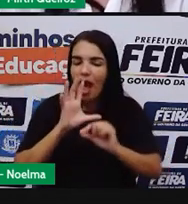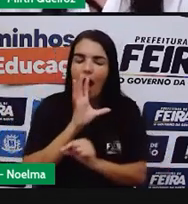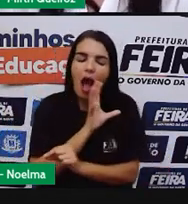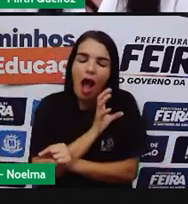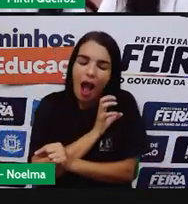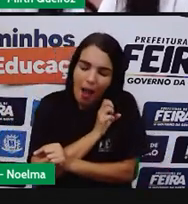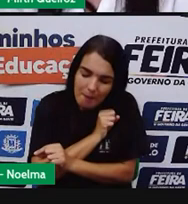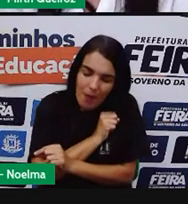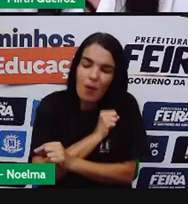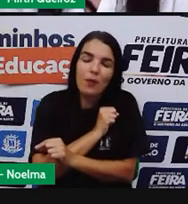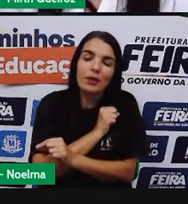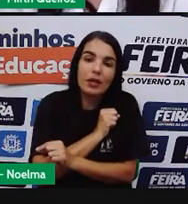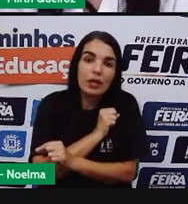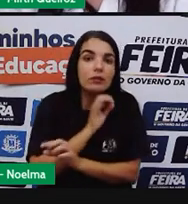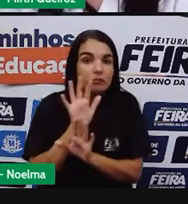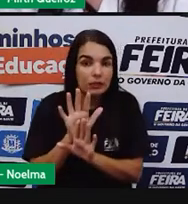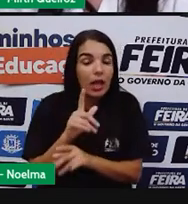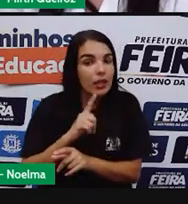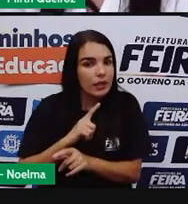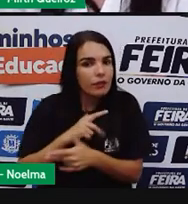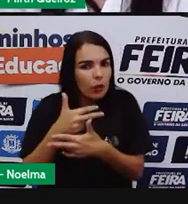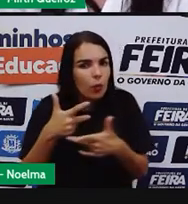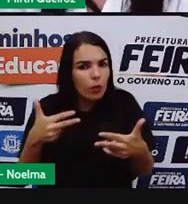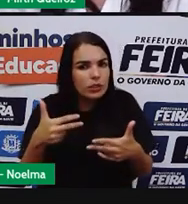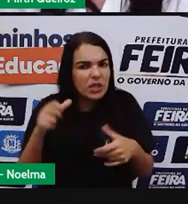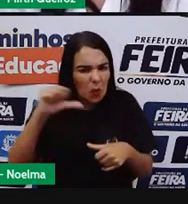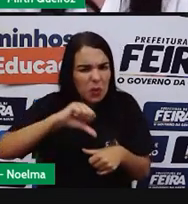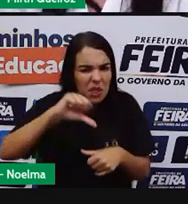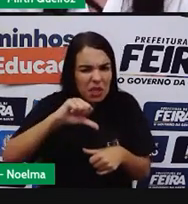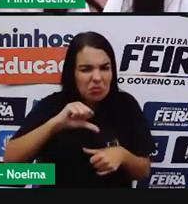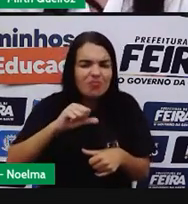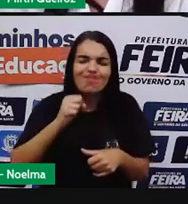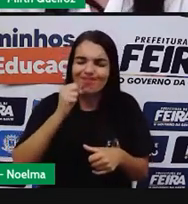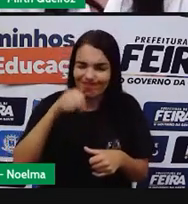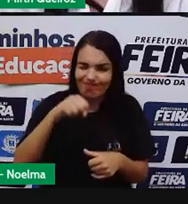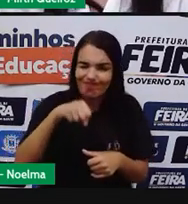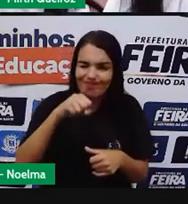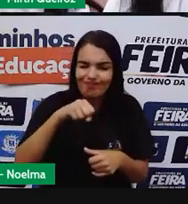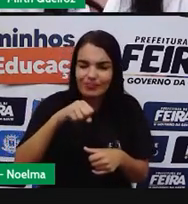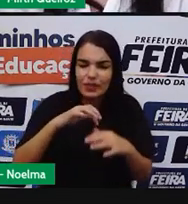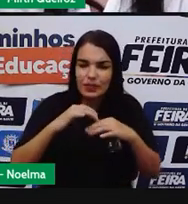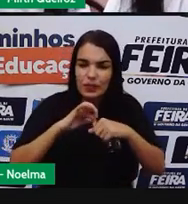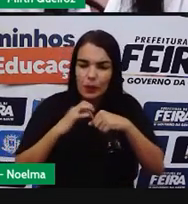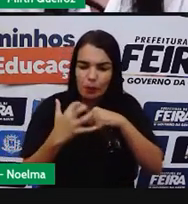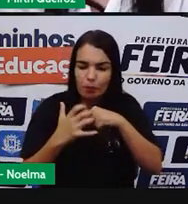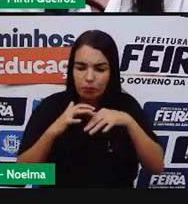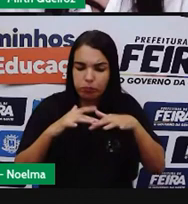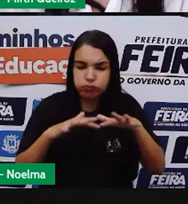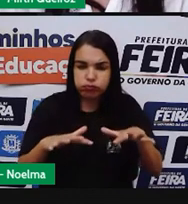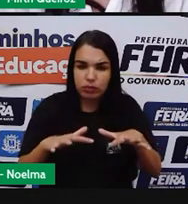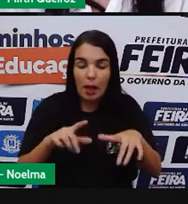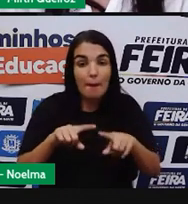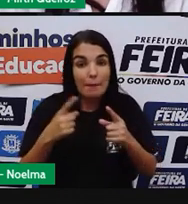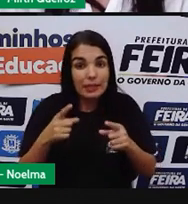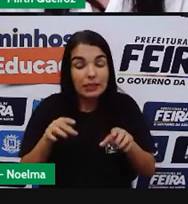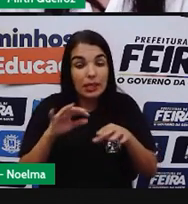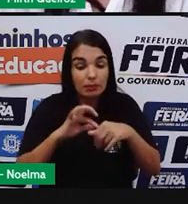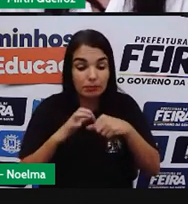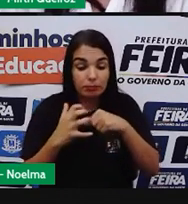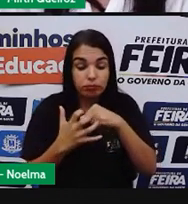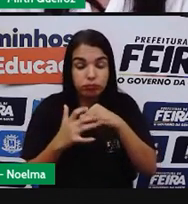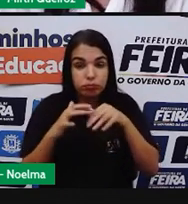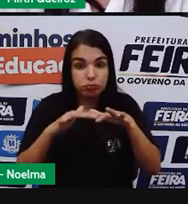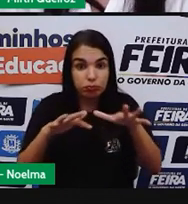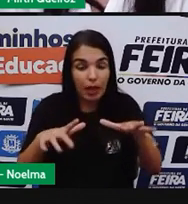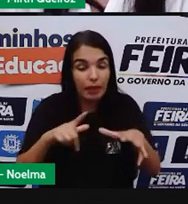pandemia. Então, teve coisas ruins, teve muitas coisas ruins, muitas perdas. Só que essa pandemia também veio a nos ensinar a ser seres